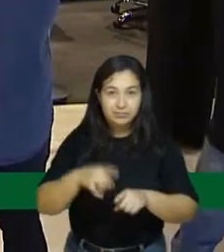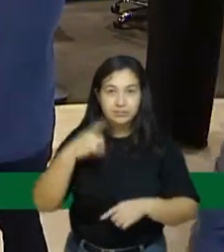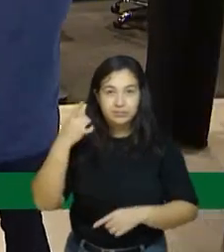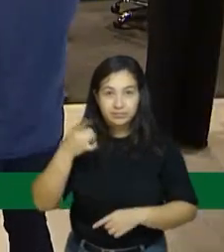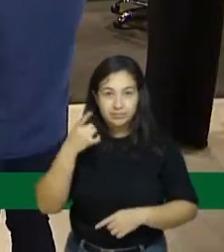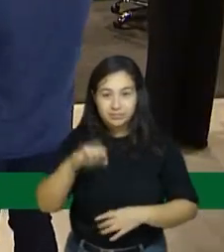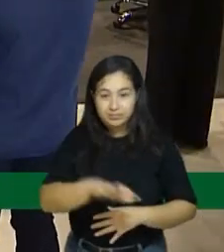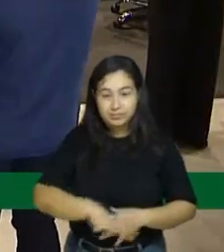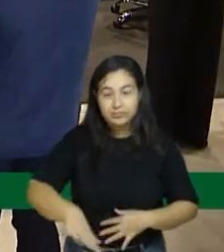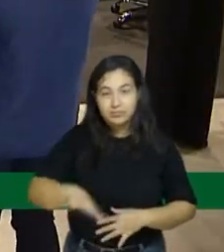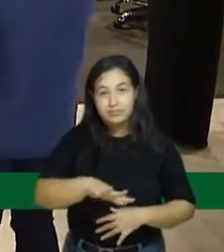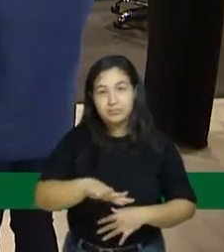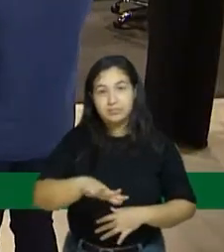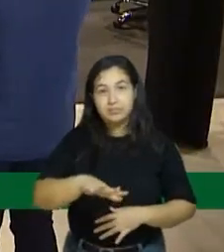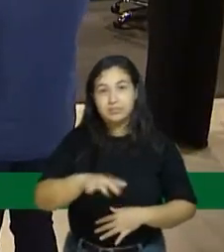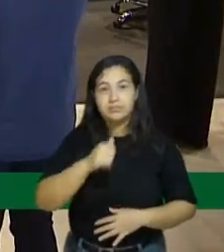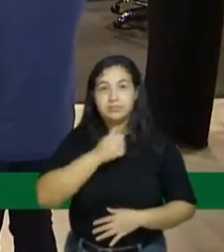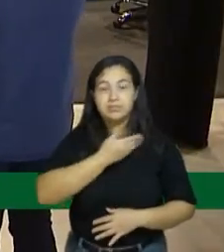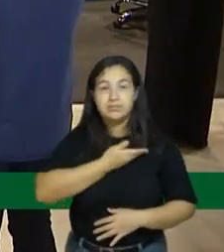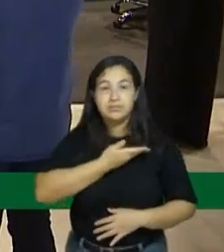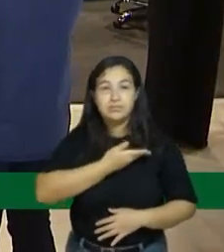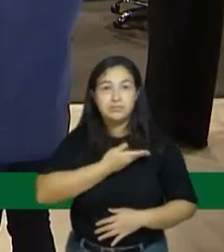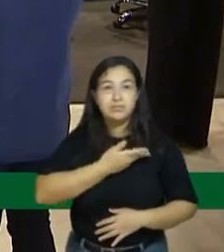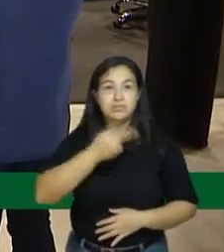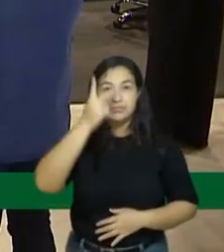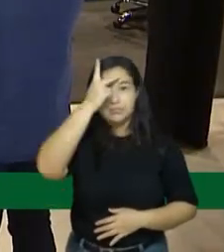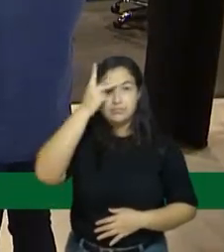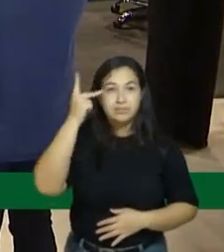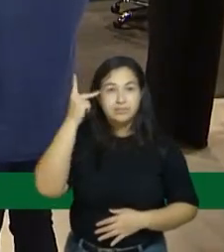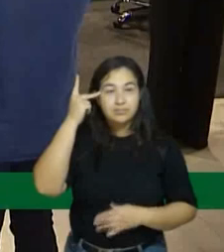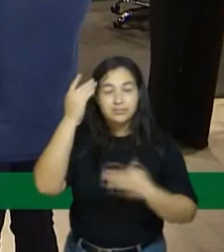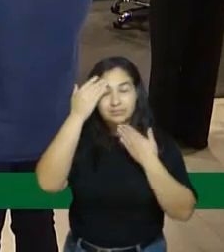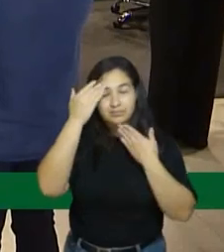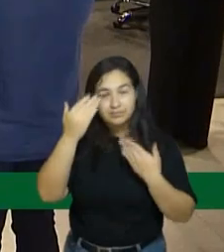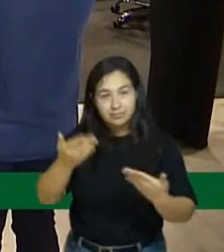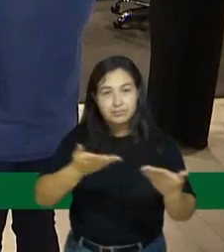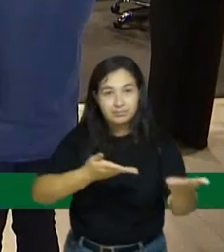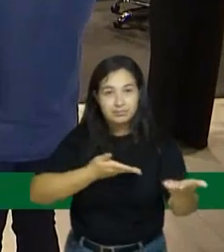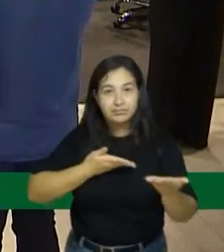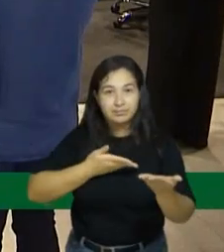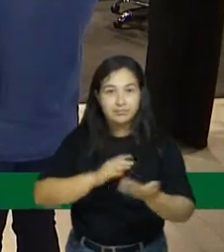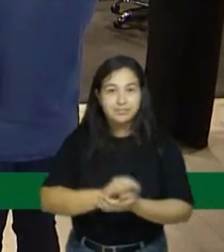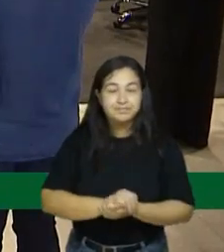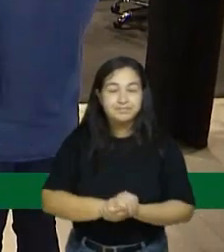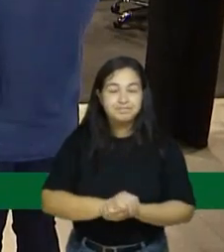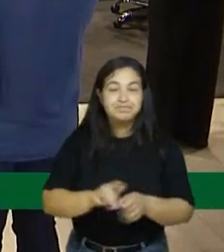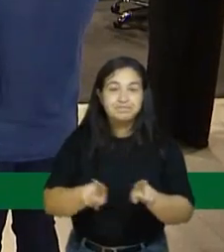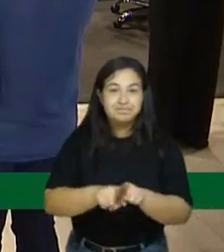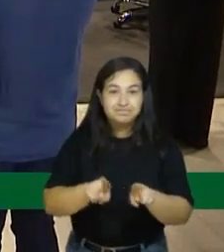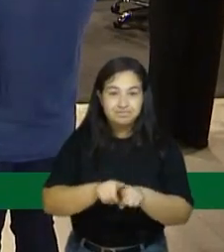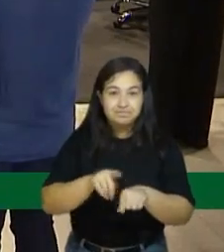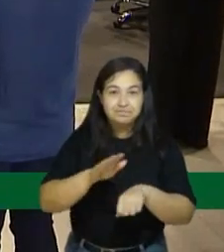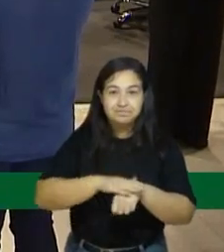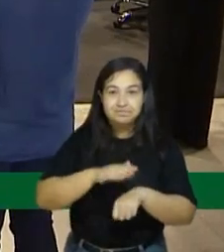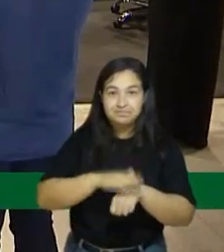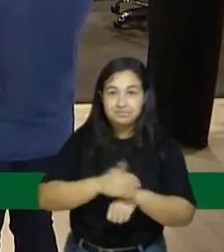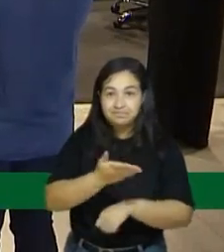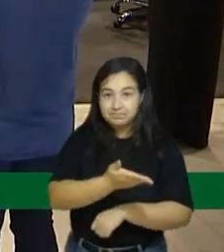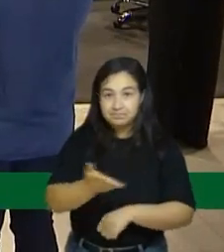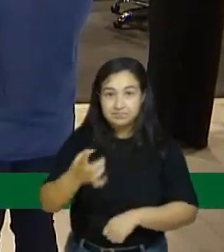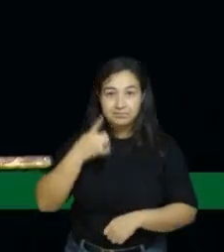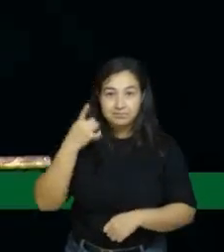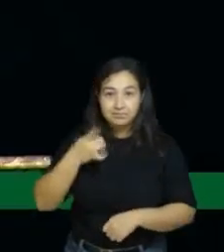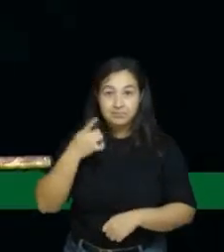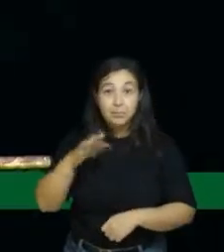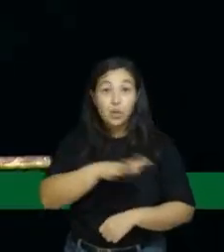do Vale minha amiga Paulinha minha irmã muito obrigada pelo convite obrigada pelo convite também aos nossos deputados bom para falar do nosso